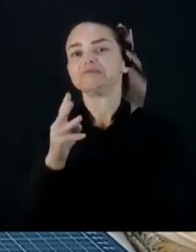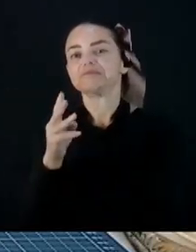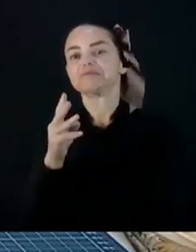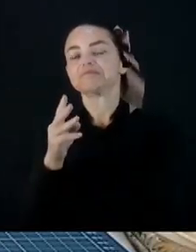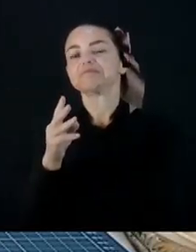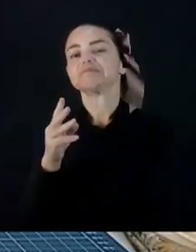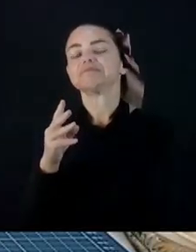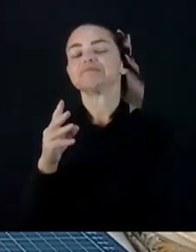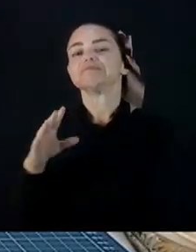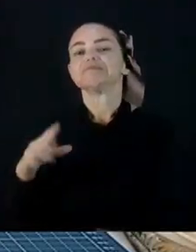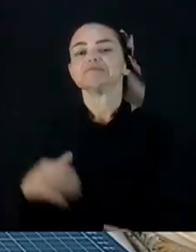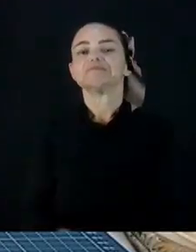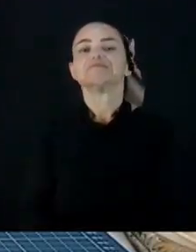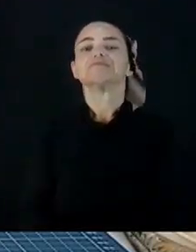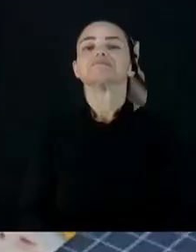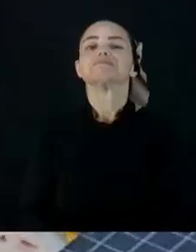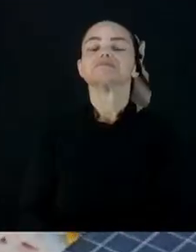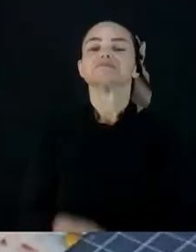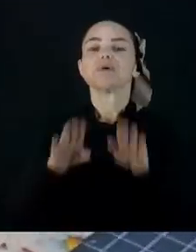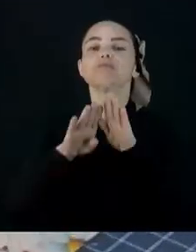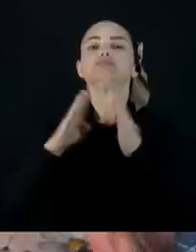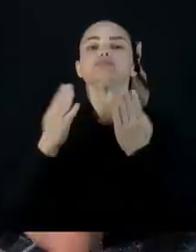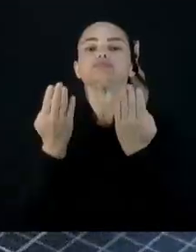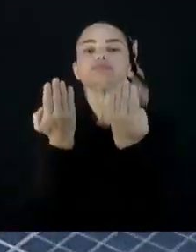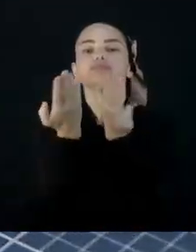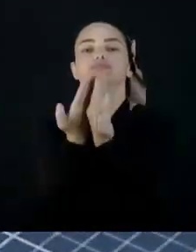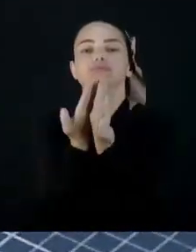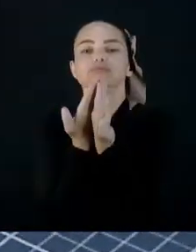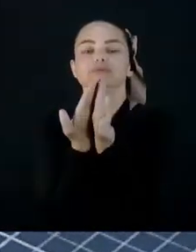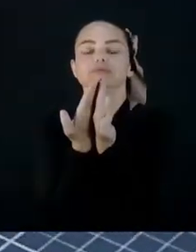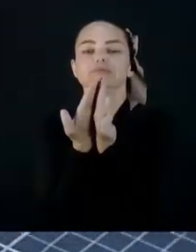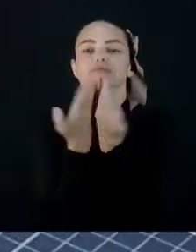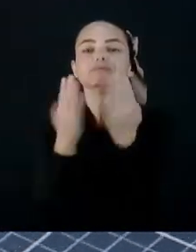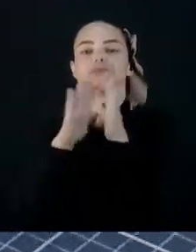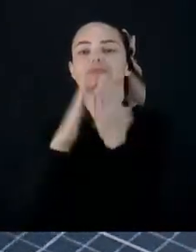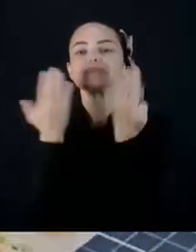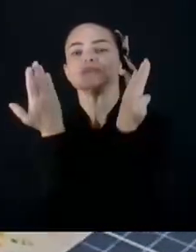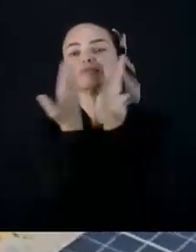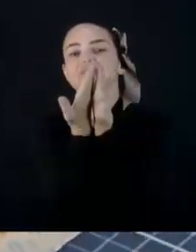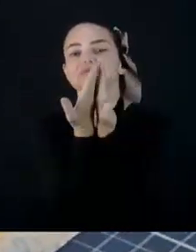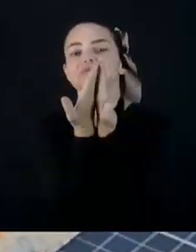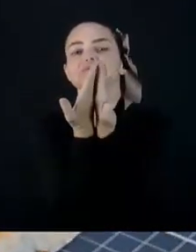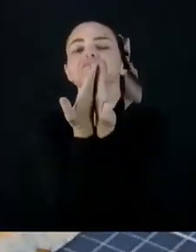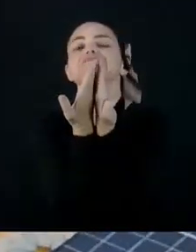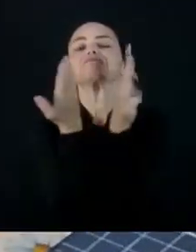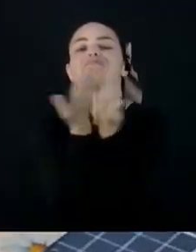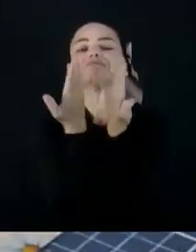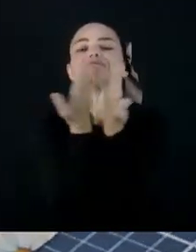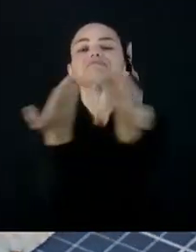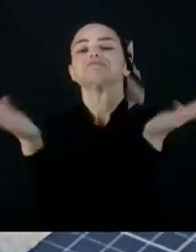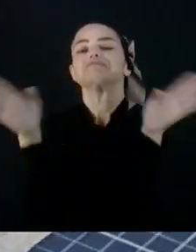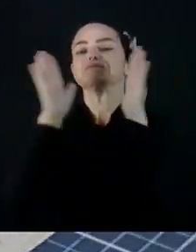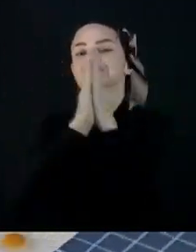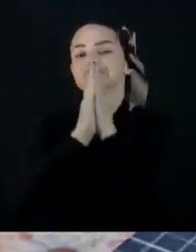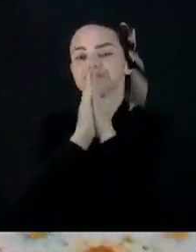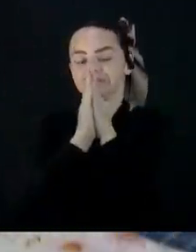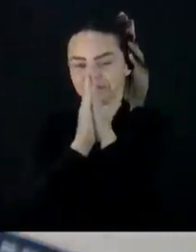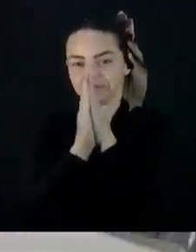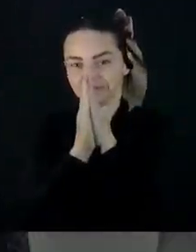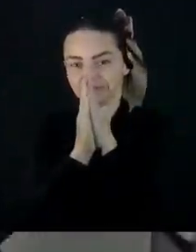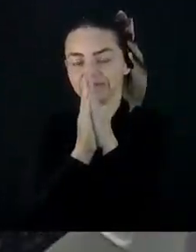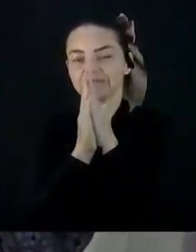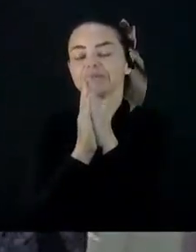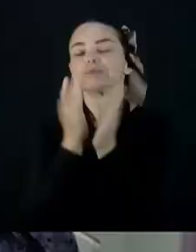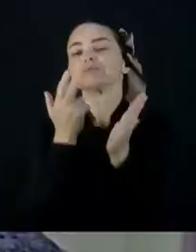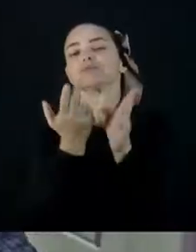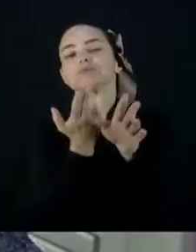quem tá em casa entender. Não, é como se fosse o avesso. Avesso é essa parte. Ah, tá. Avesso é essa parte. Ah, direito sim. é a parte que tem a estampa. Ah, entendi. Né?